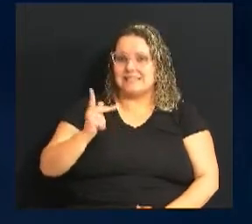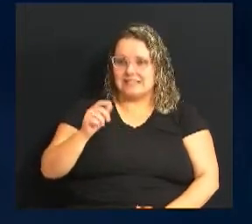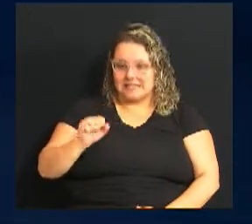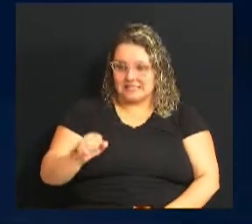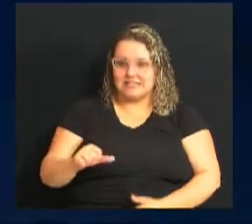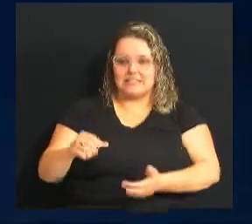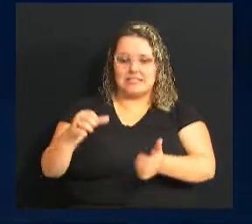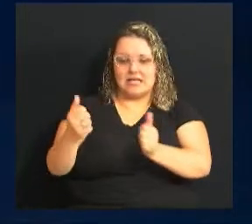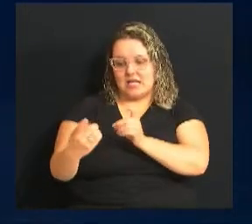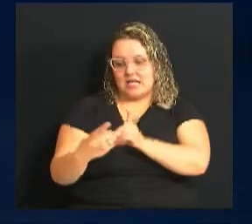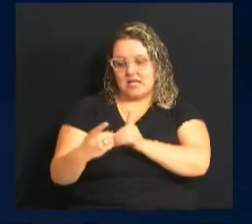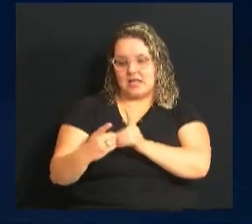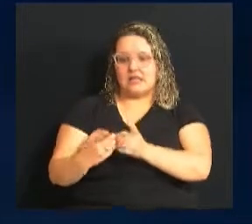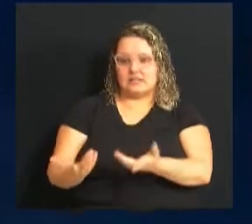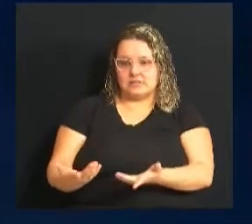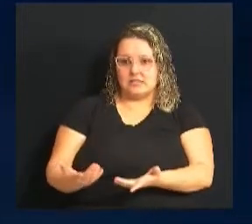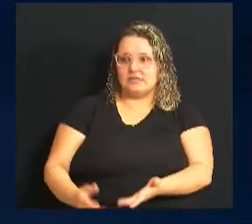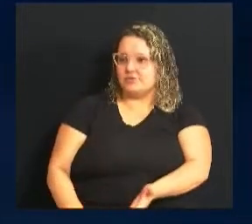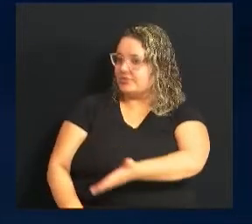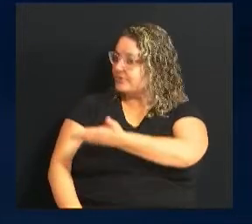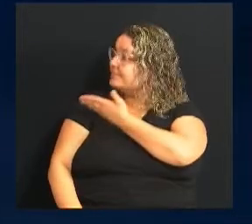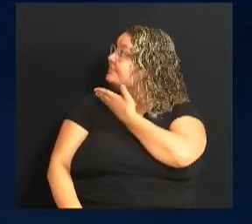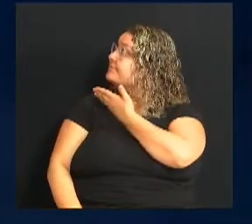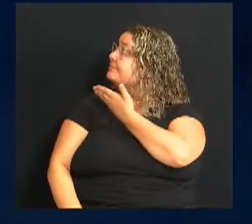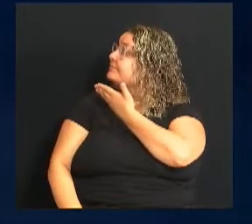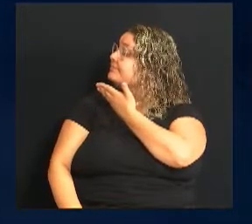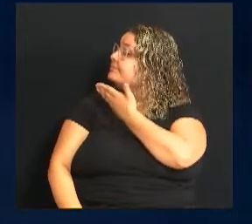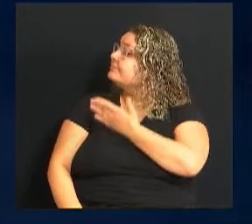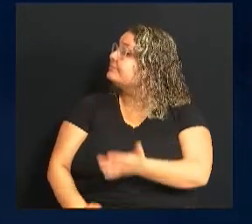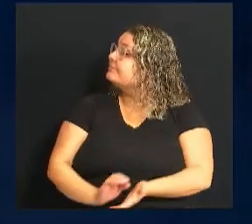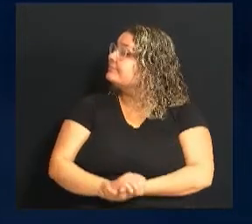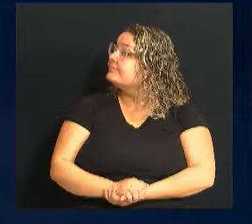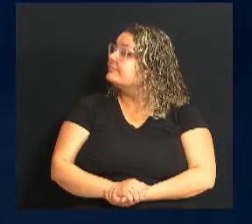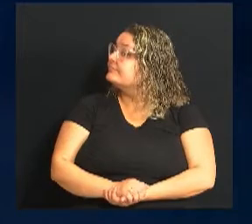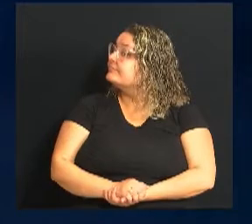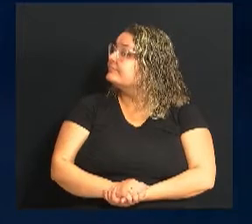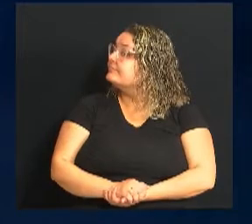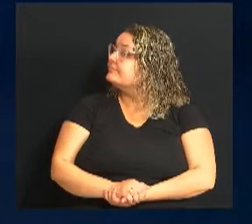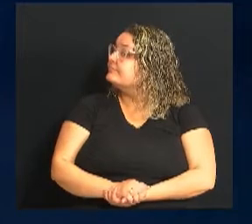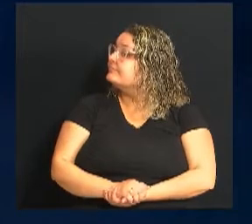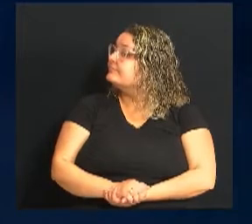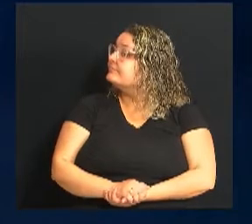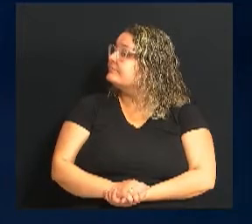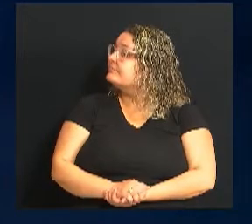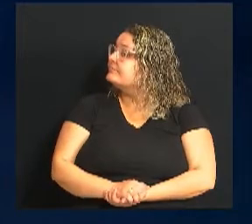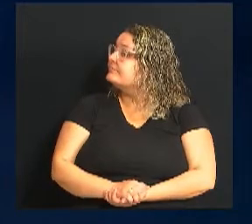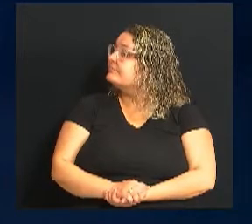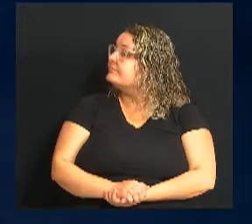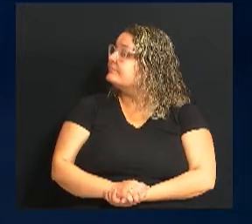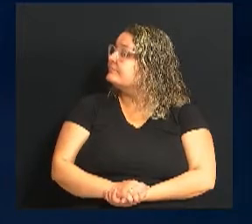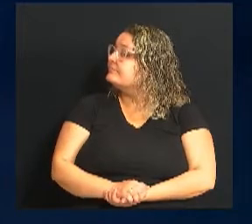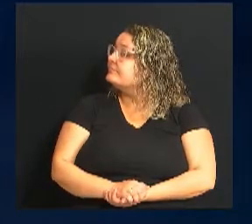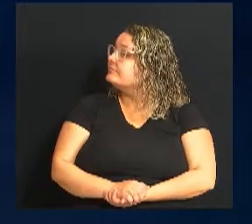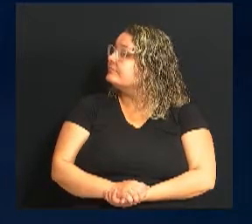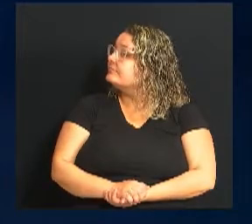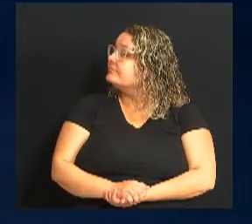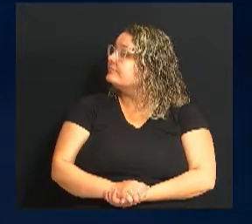As linhas 1.34, 2.10, 2.11,